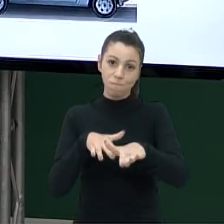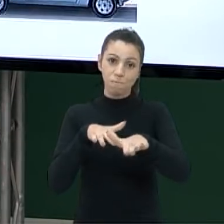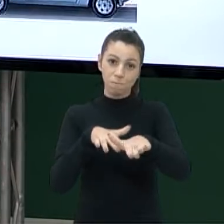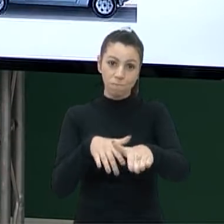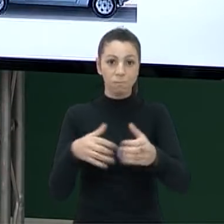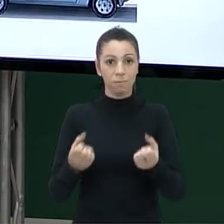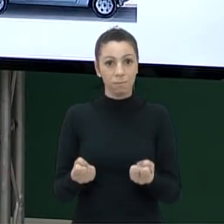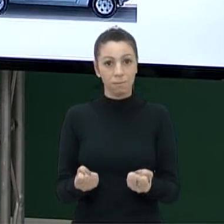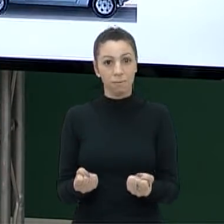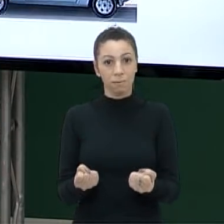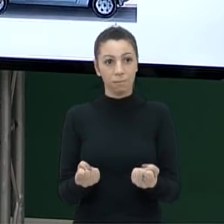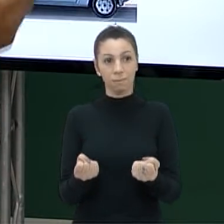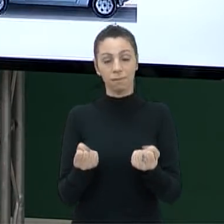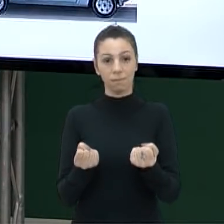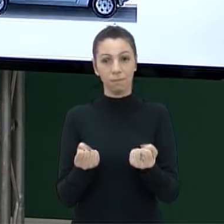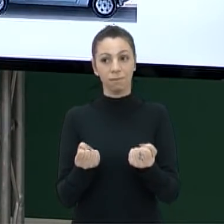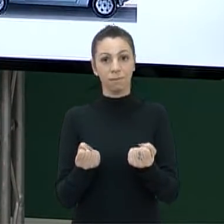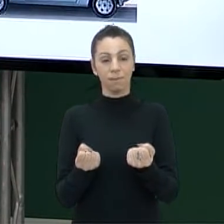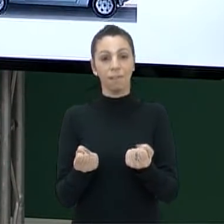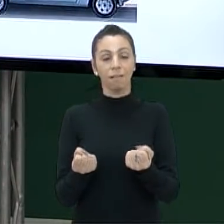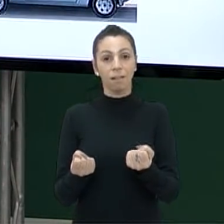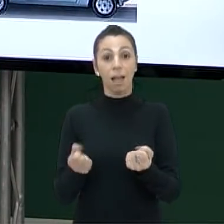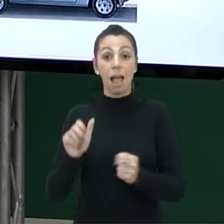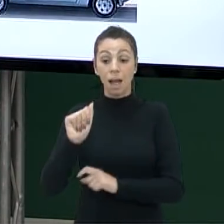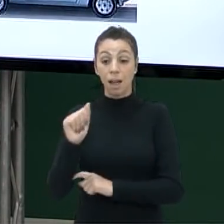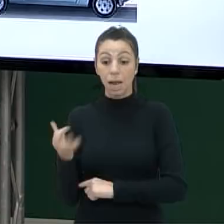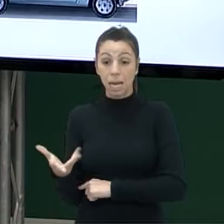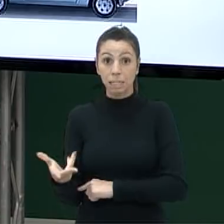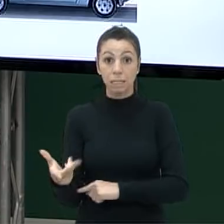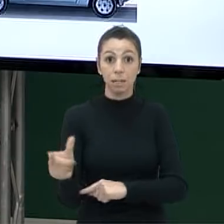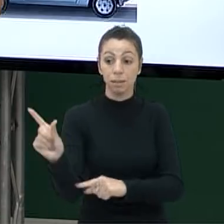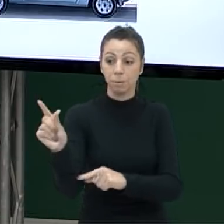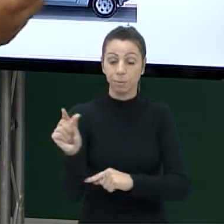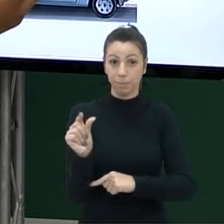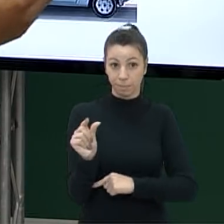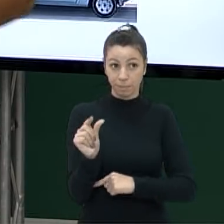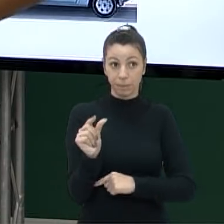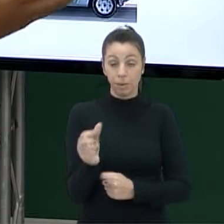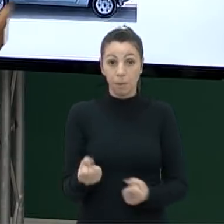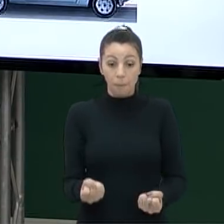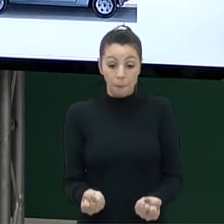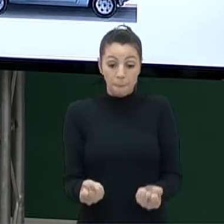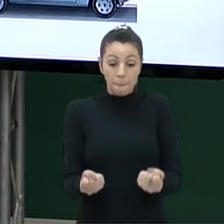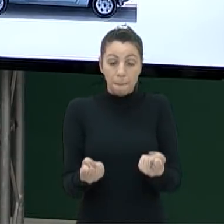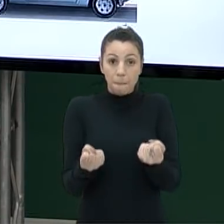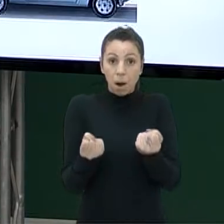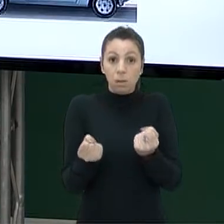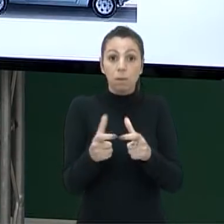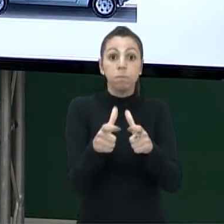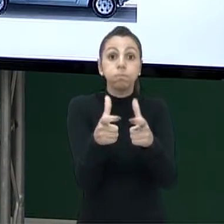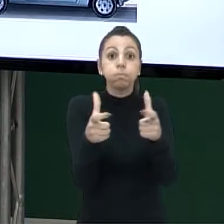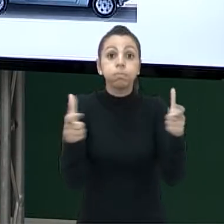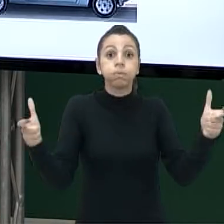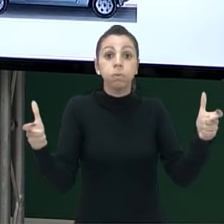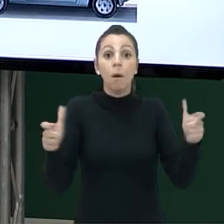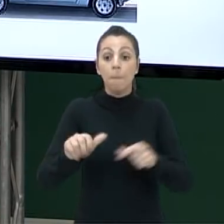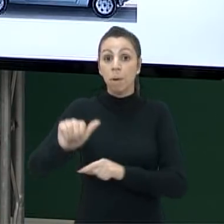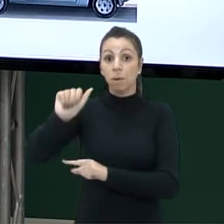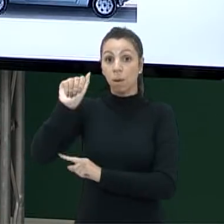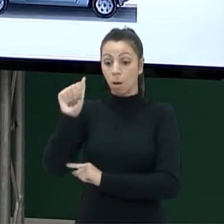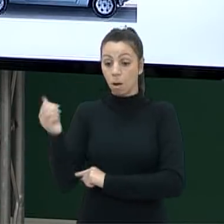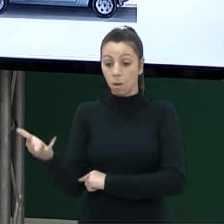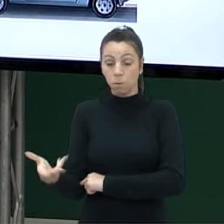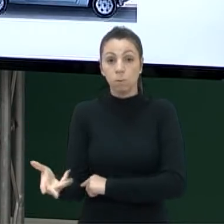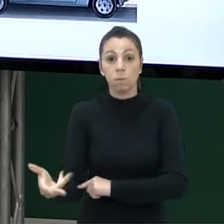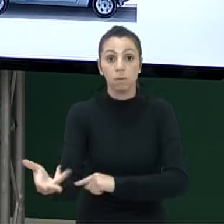o acostamento, né, com certeza com uma aceleração menor, né, tá com uma massa maior, uma aceleração menor, além do cara tá brabo,